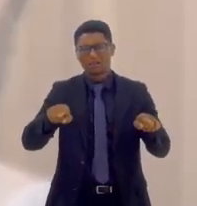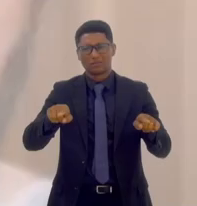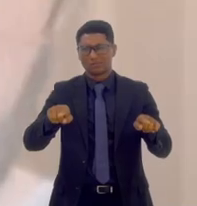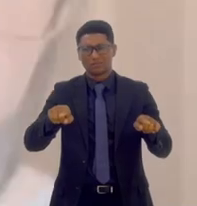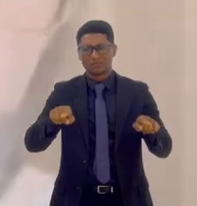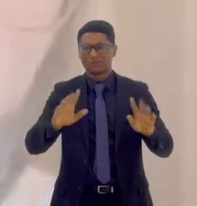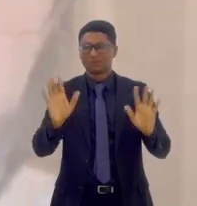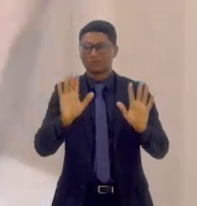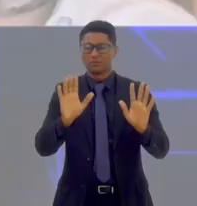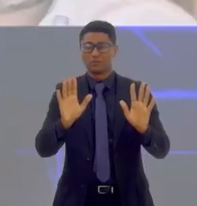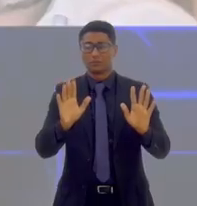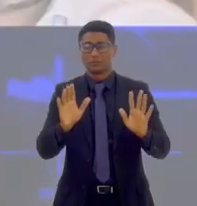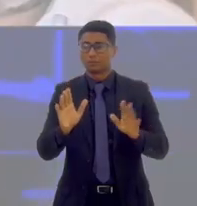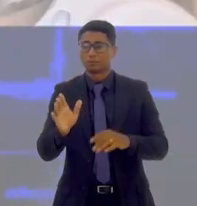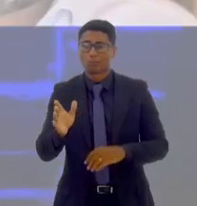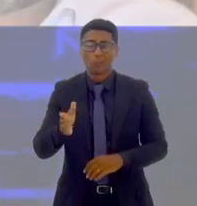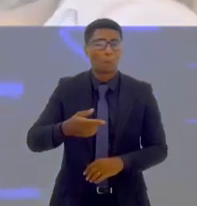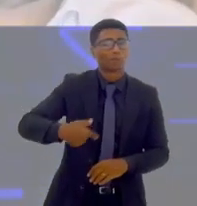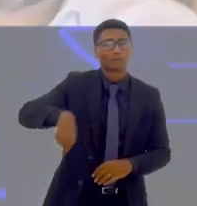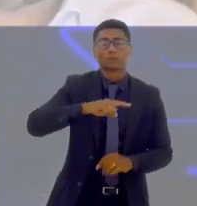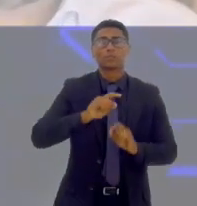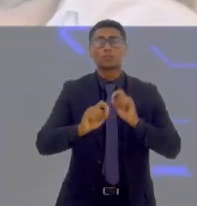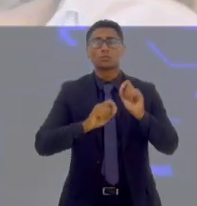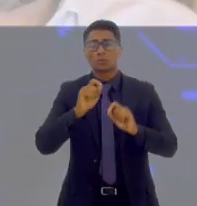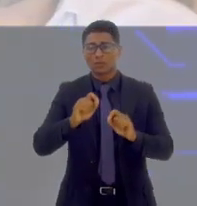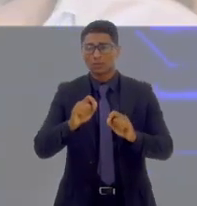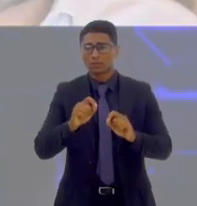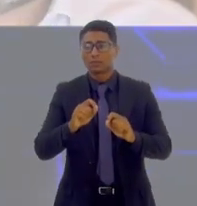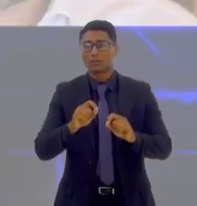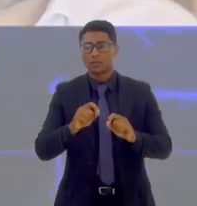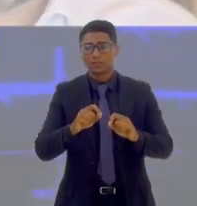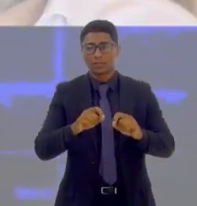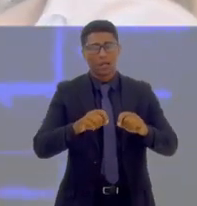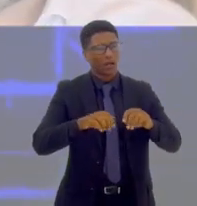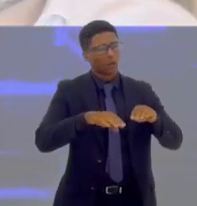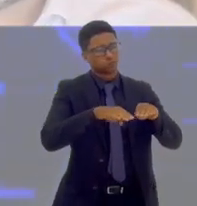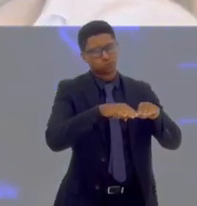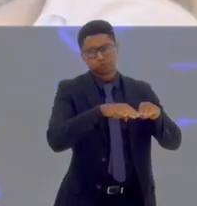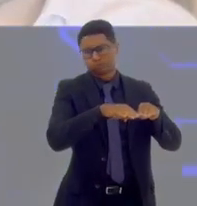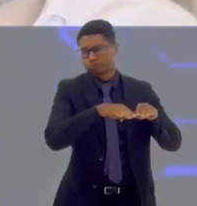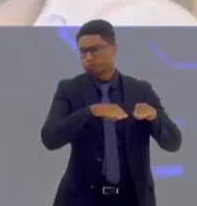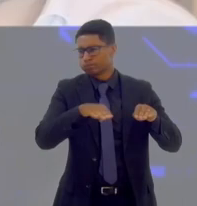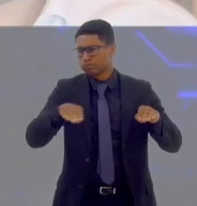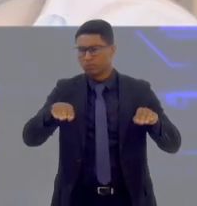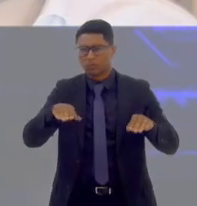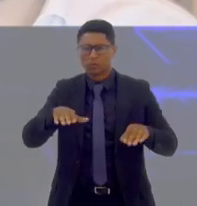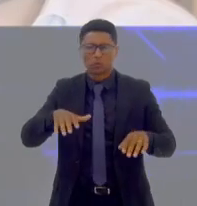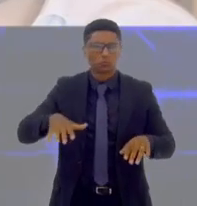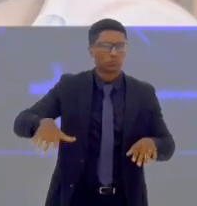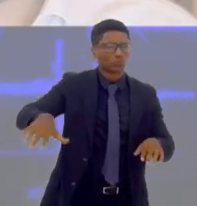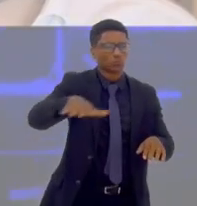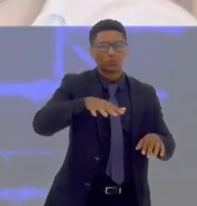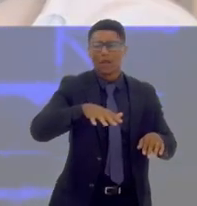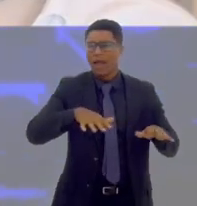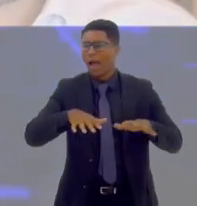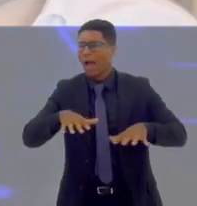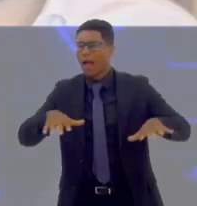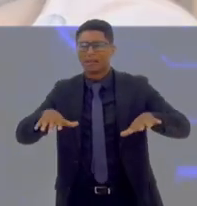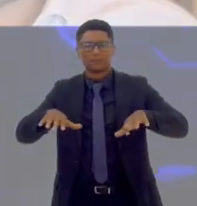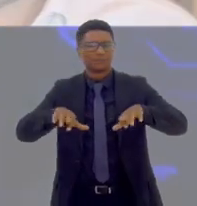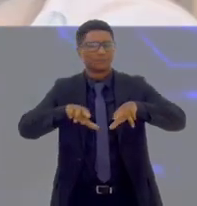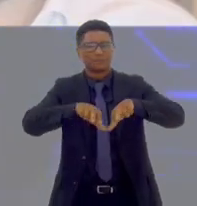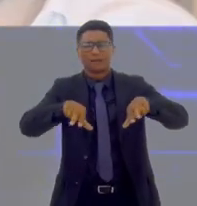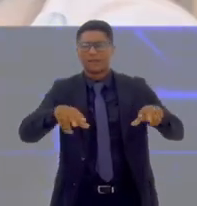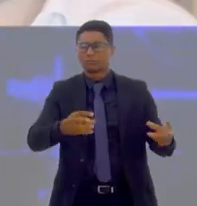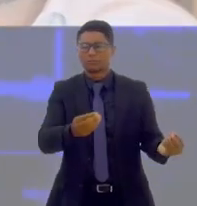que representa o setor A, então nós somos horizontais, não somos verticais. Nós representamos, nós temos participantes de muitas